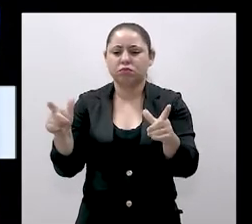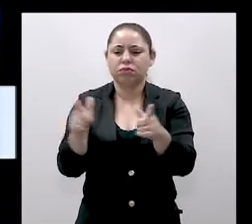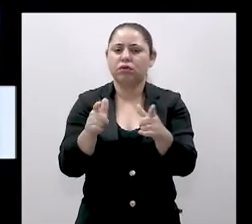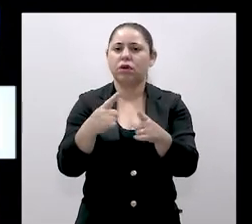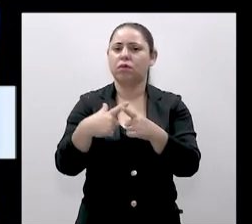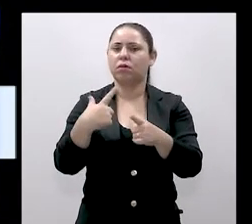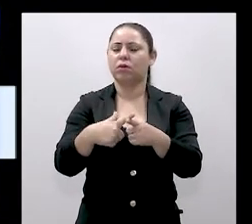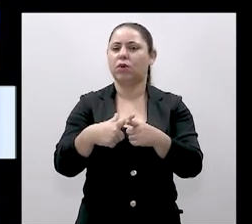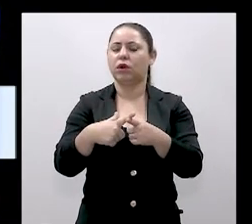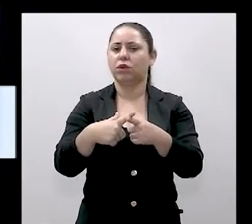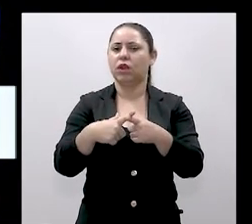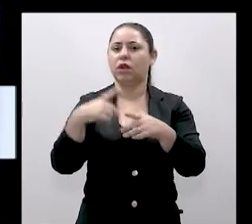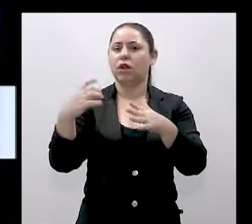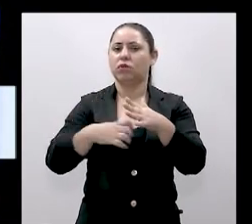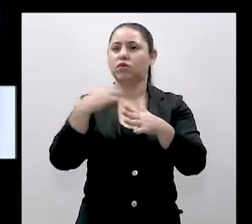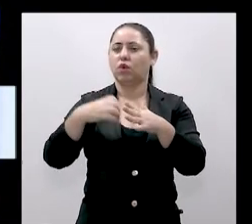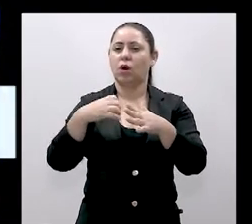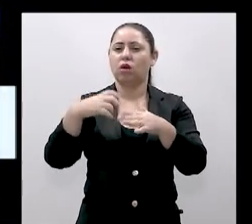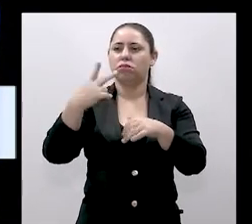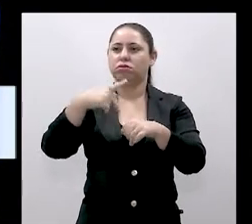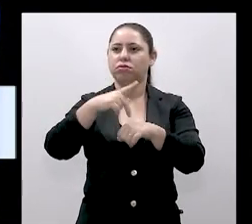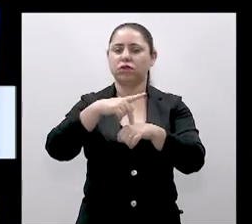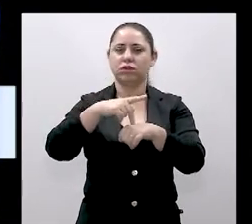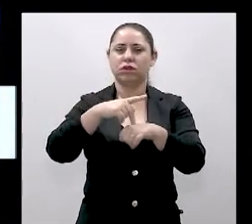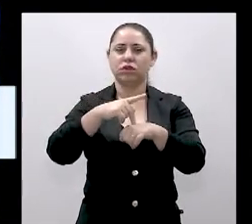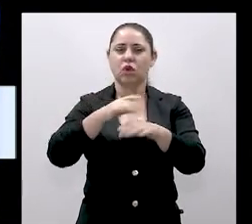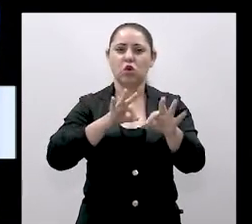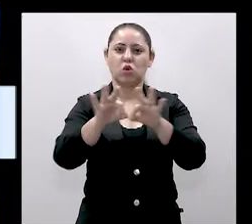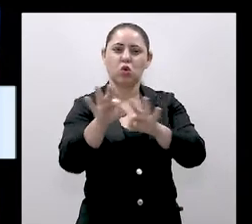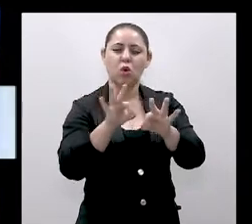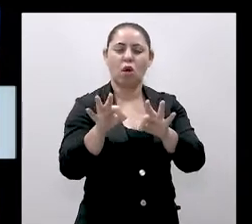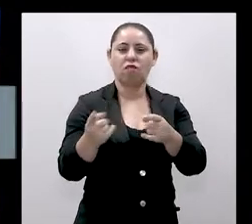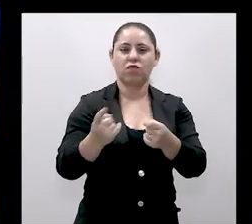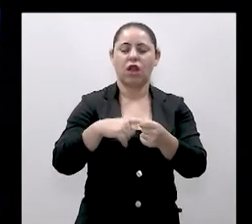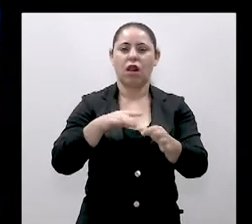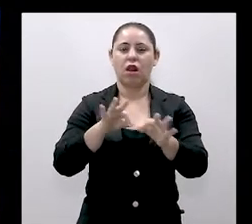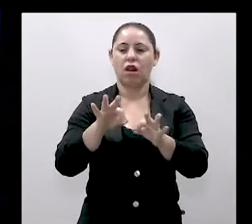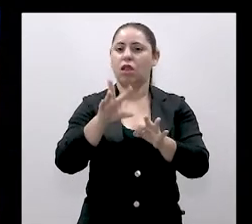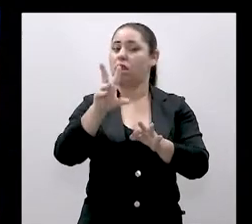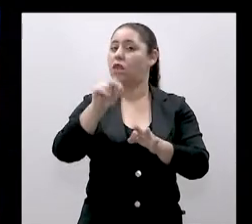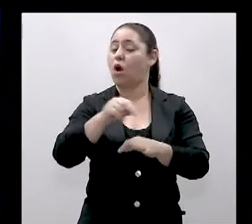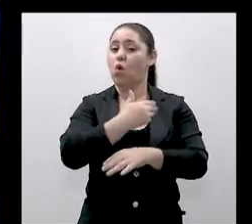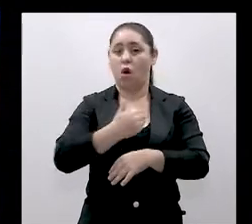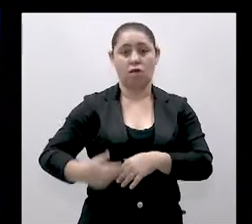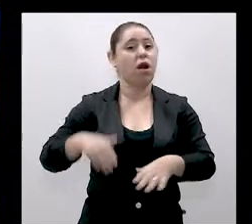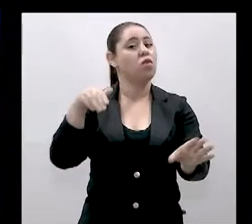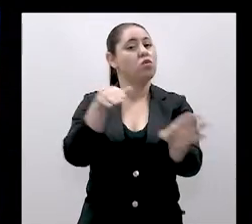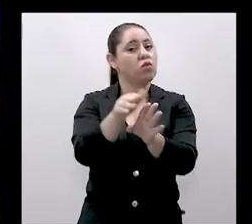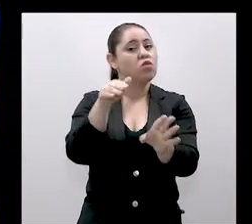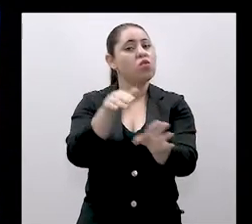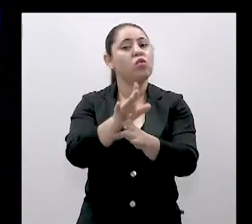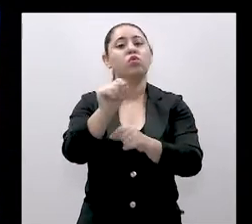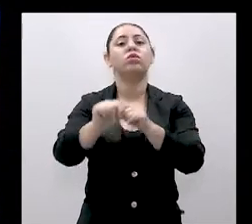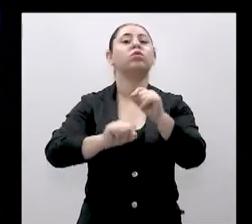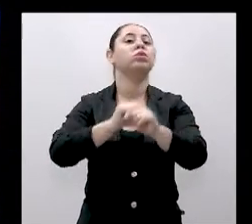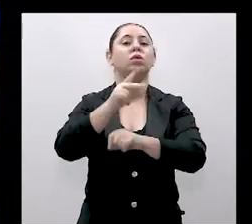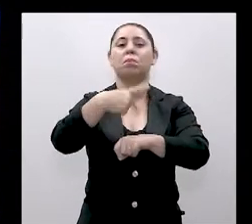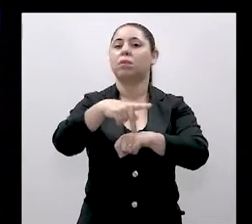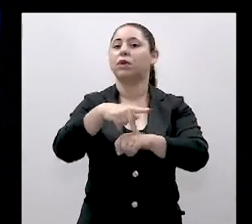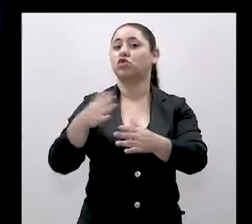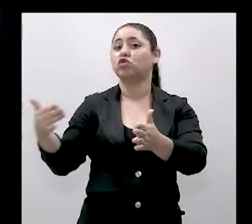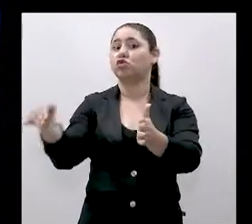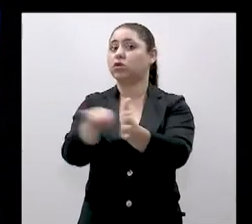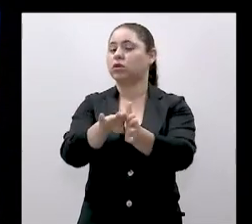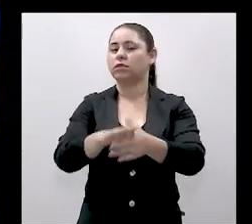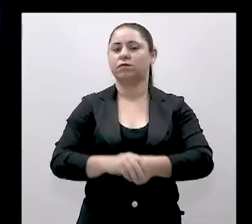porque até zero o seguinte o mercado se autorregula vá né regula nada o governo tem que dar uma orientação para mostrar